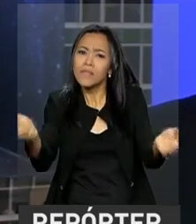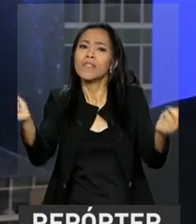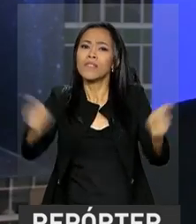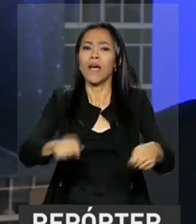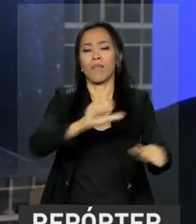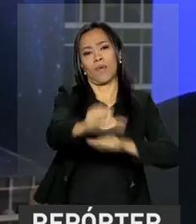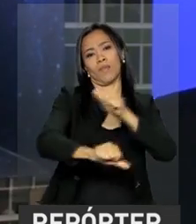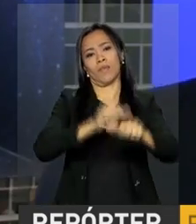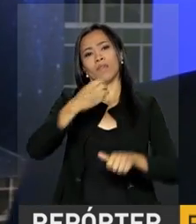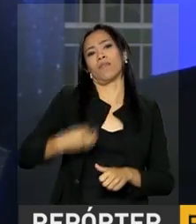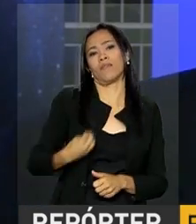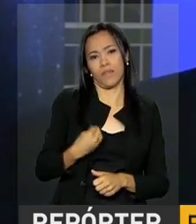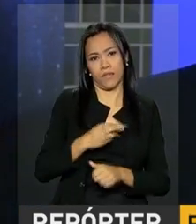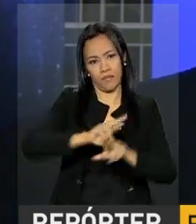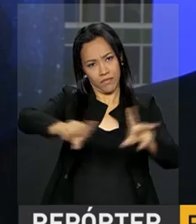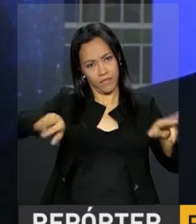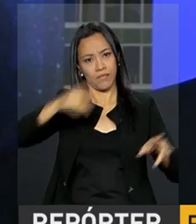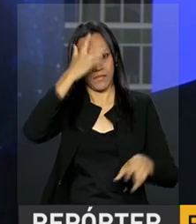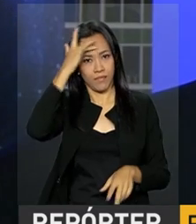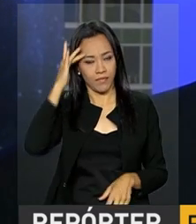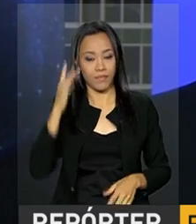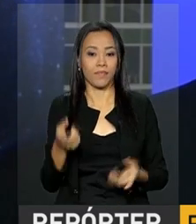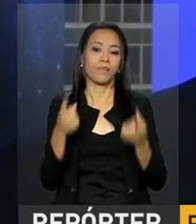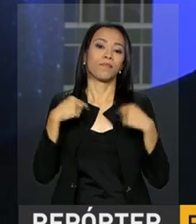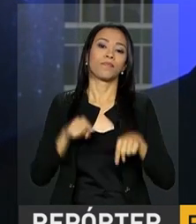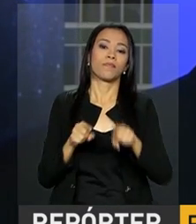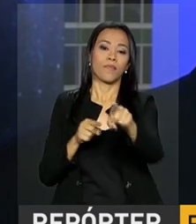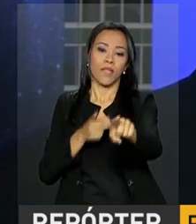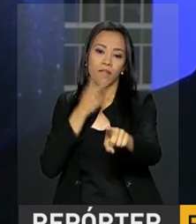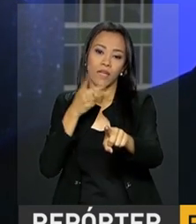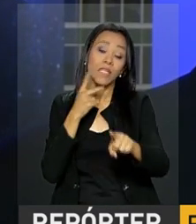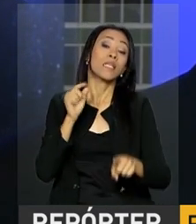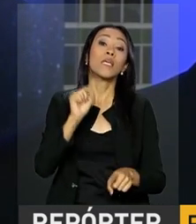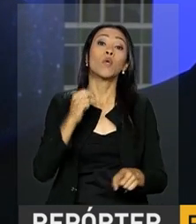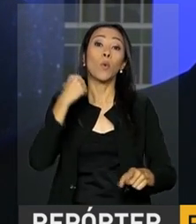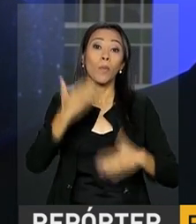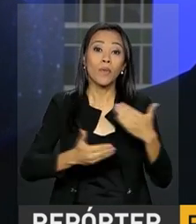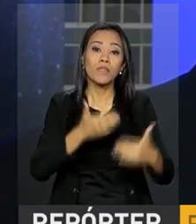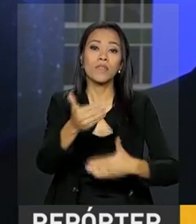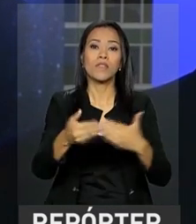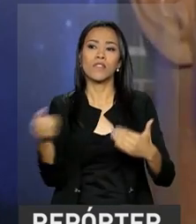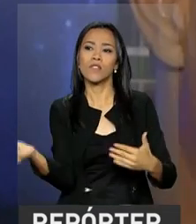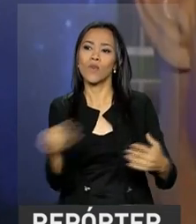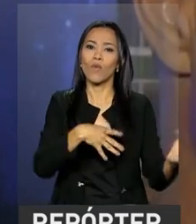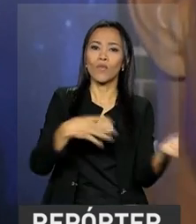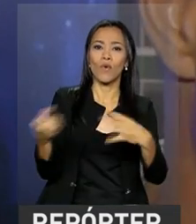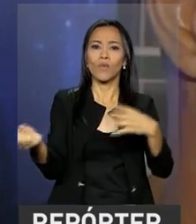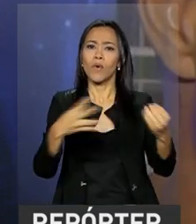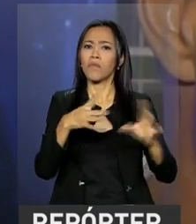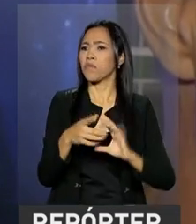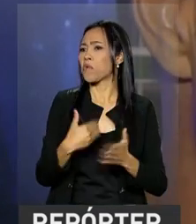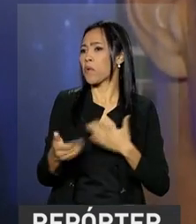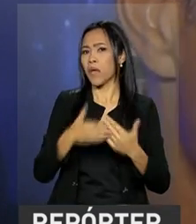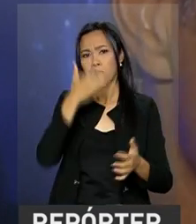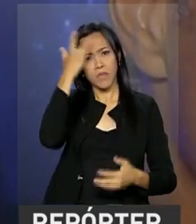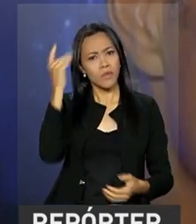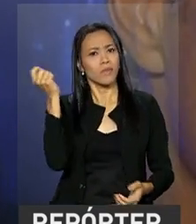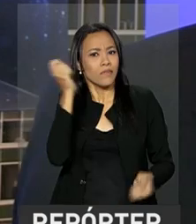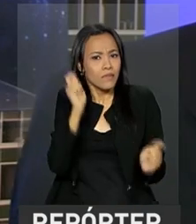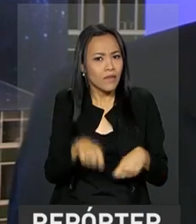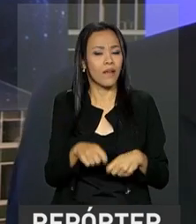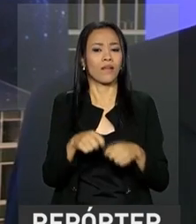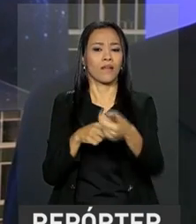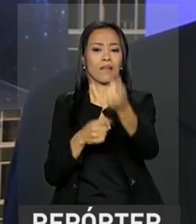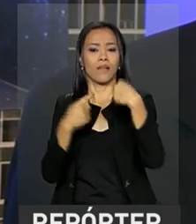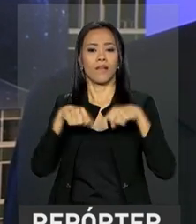o que essa exposição procura mostrar que o processo de inovação é ele é acessível para qualquer pessoa para Fernando iniciativas como